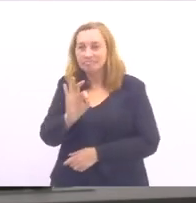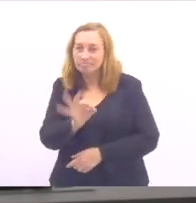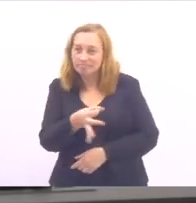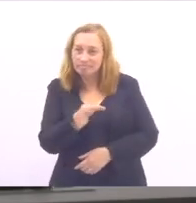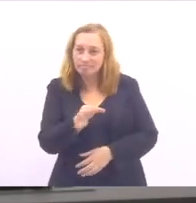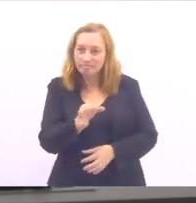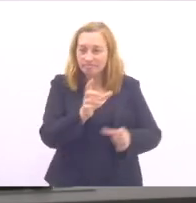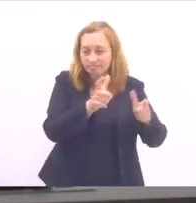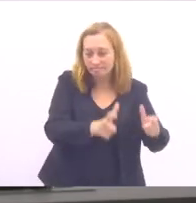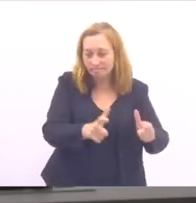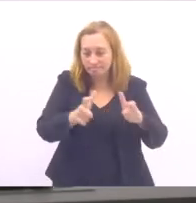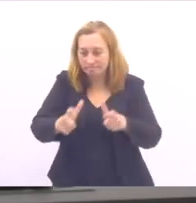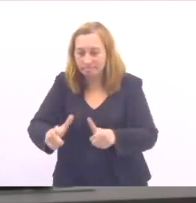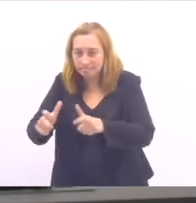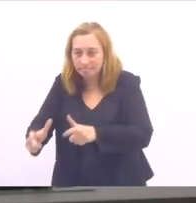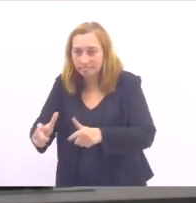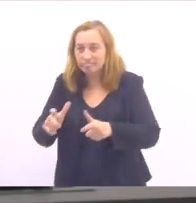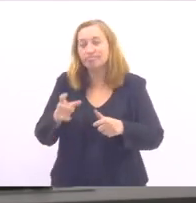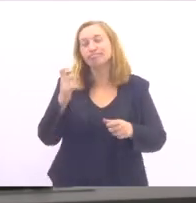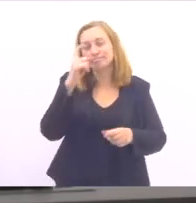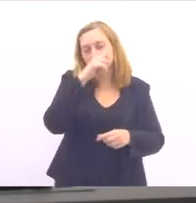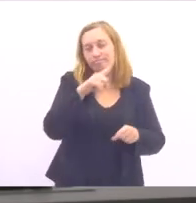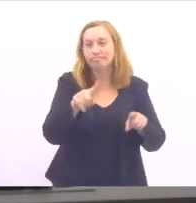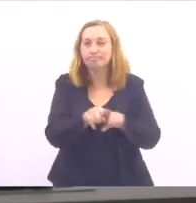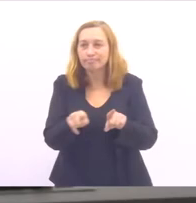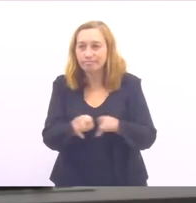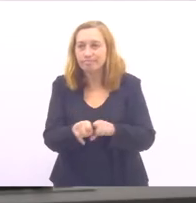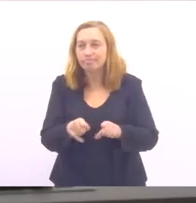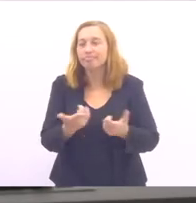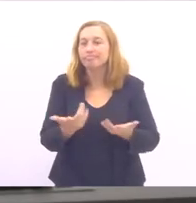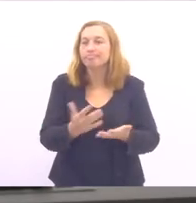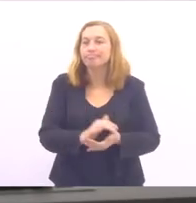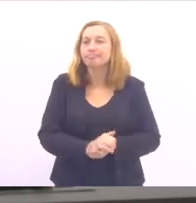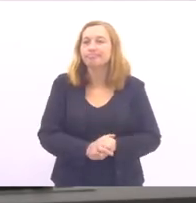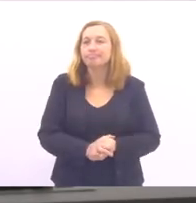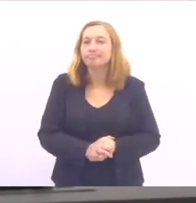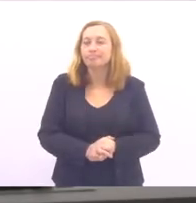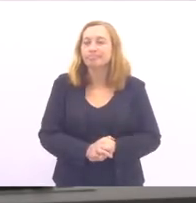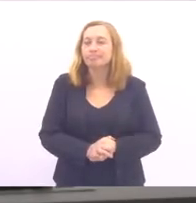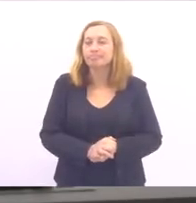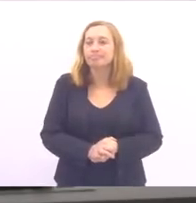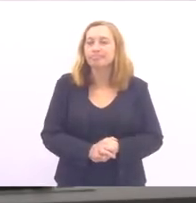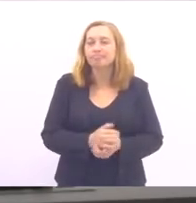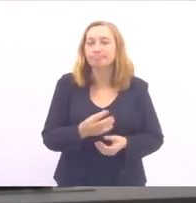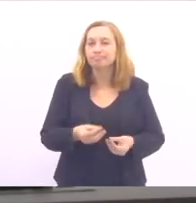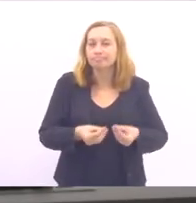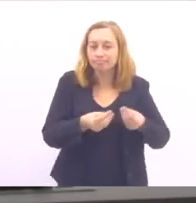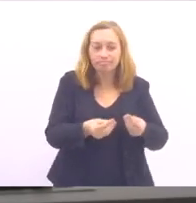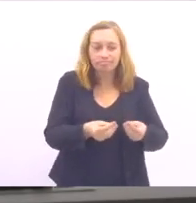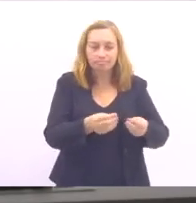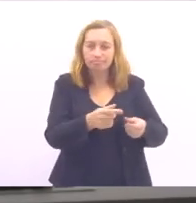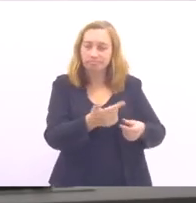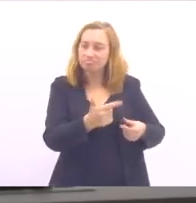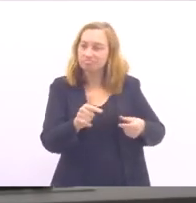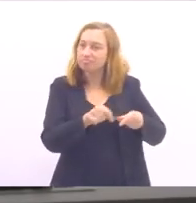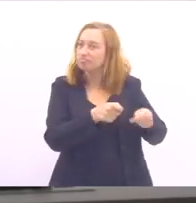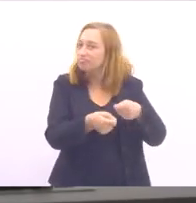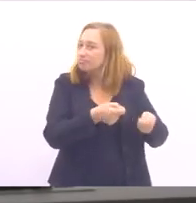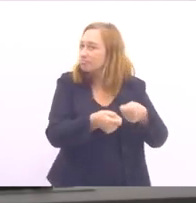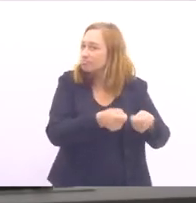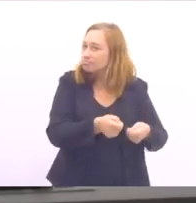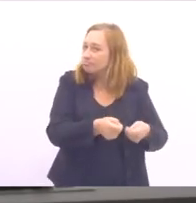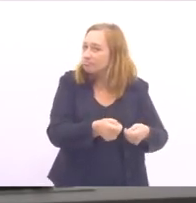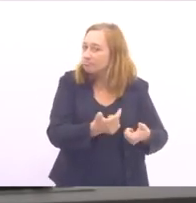cada recipiente também é uma dificuldade. Então, quando a gente coloca ele em um determinado local e não tem um controle, não existe um